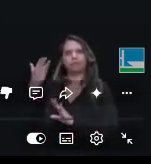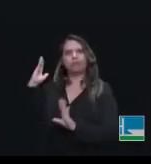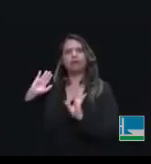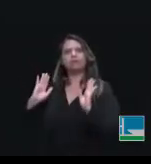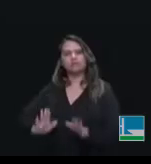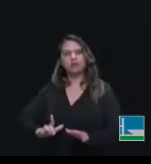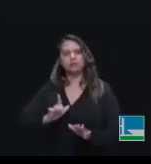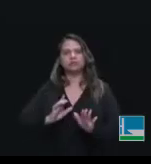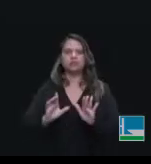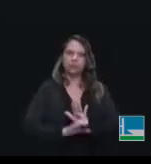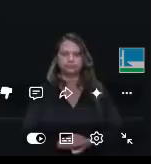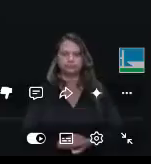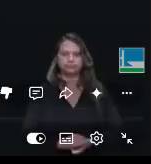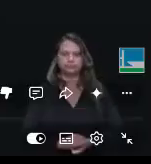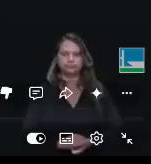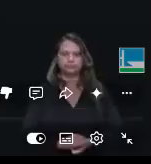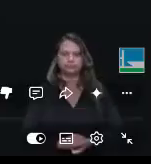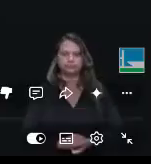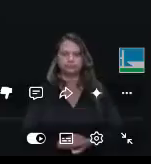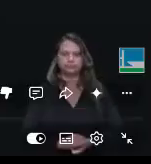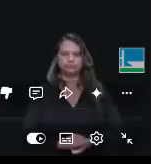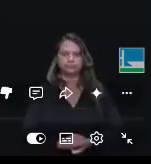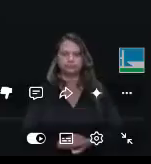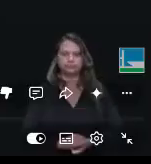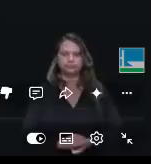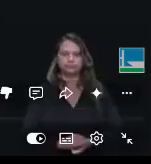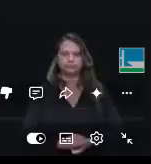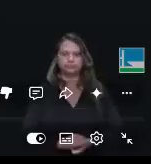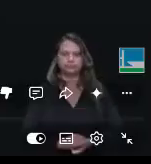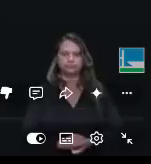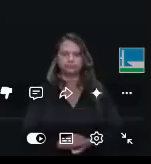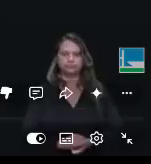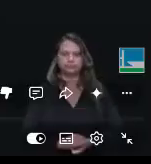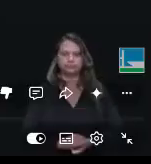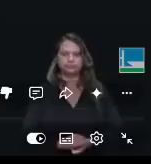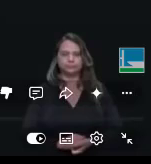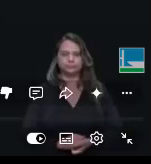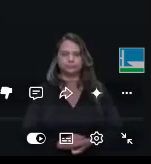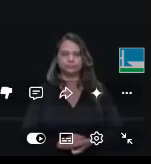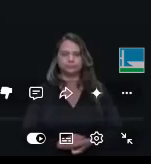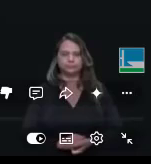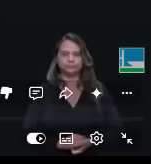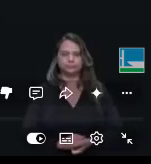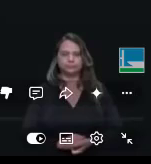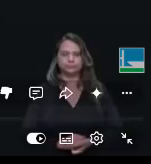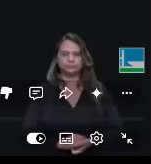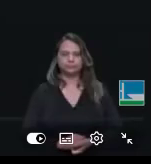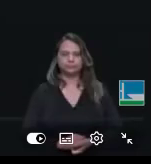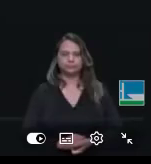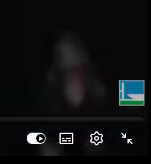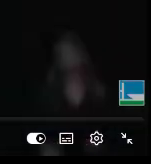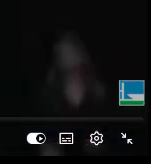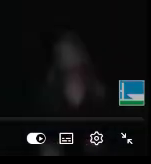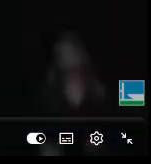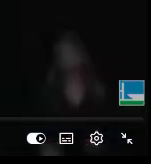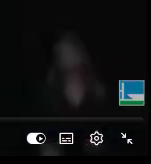esse conceito. Ok, vocês viram o que ele disse. Viram que há bastante tempo já se tem esse